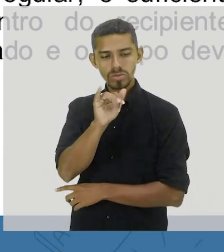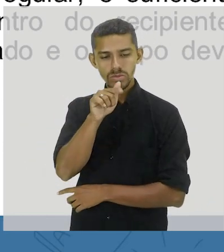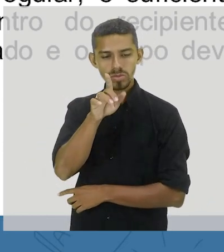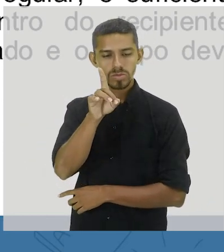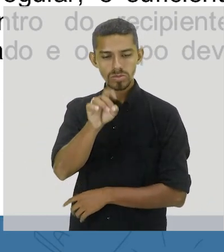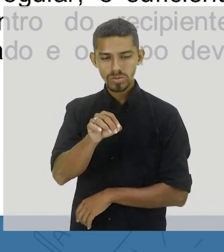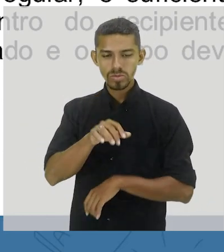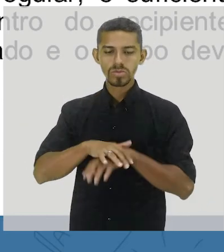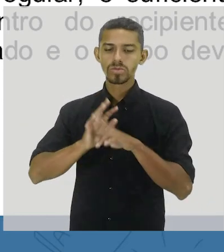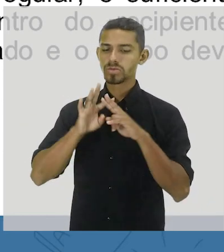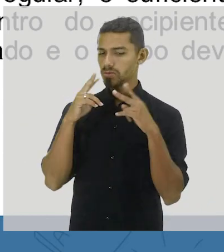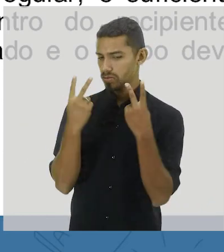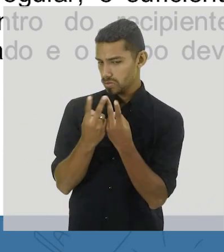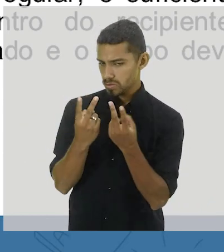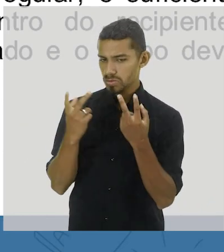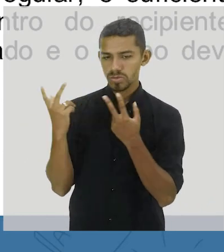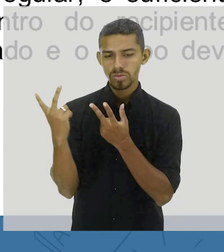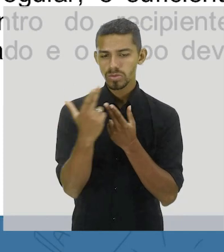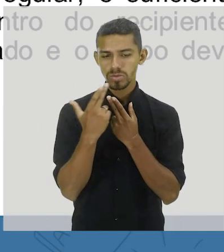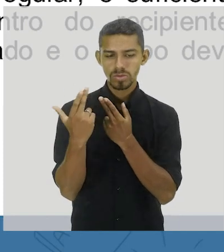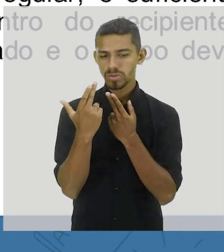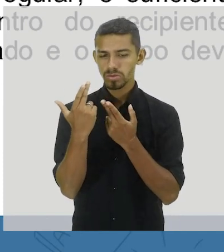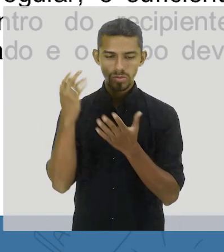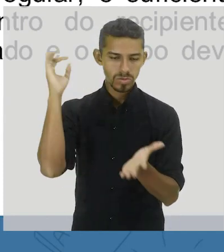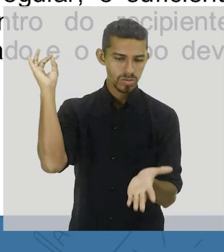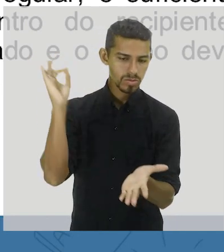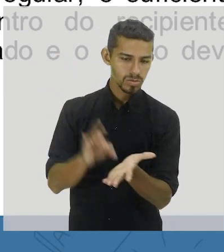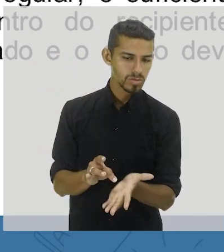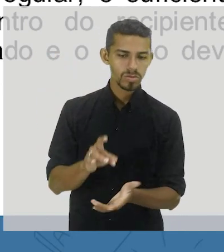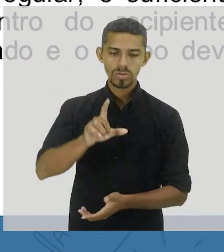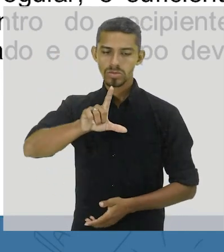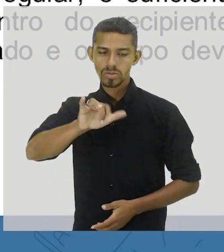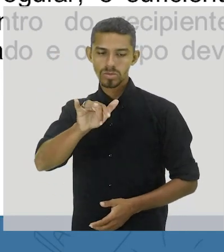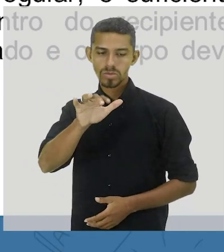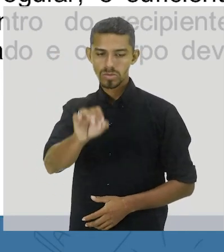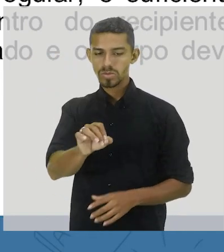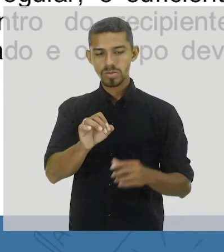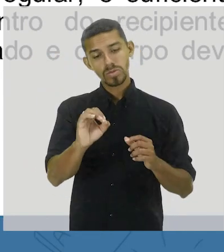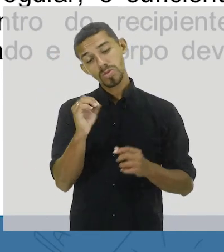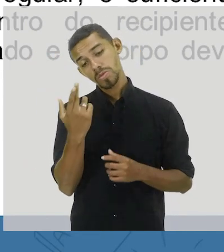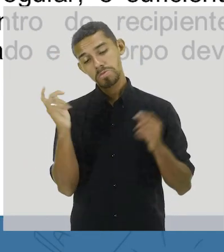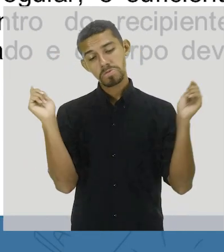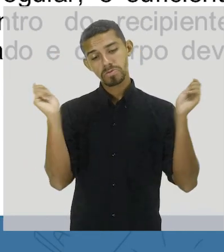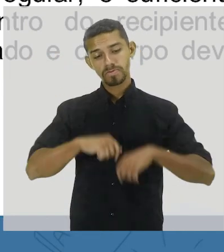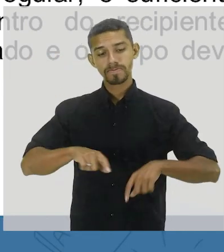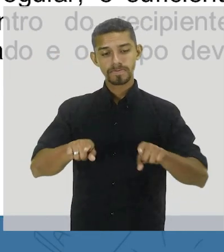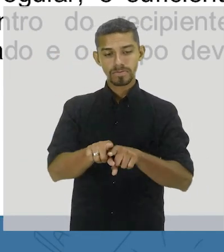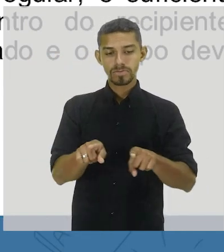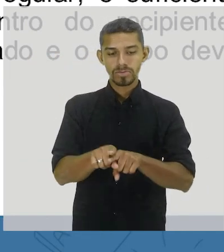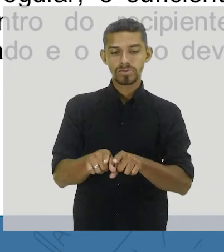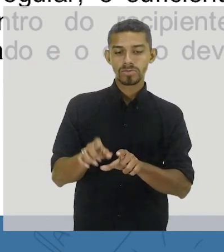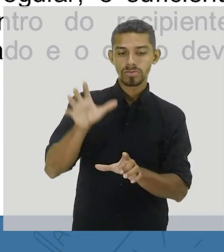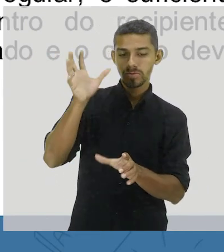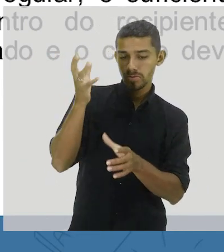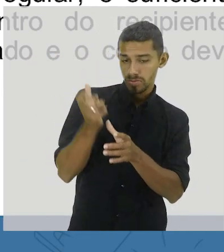volume igualado ao volume do líquido deslocado, ocasionando uma imersão desse